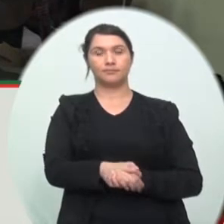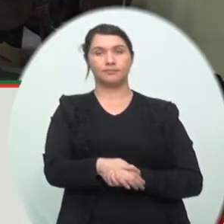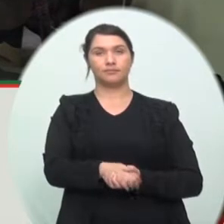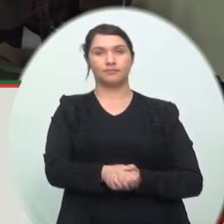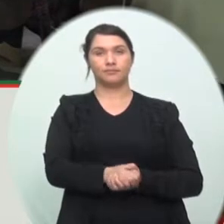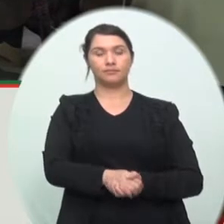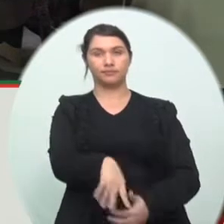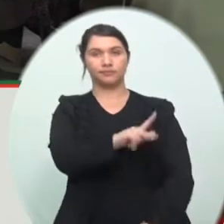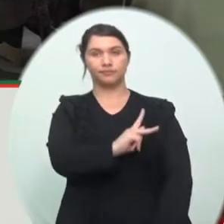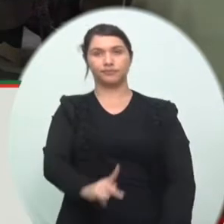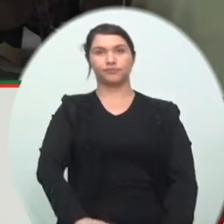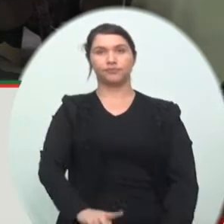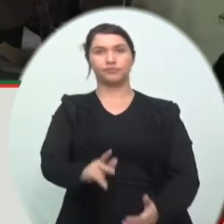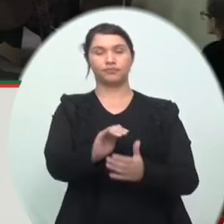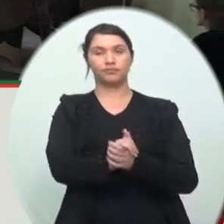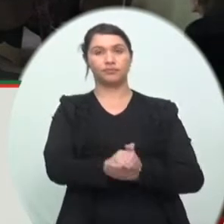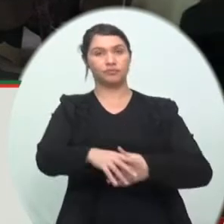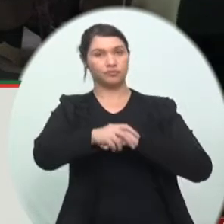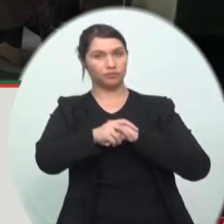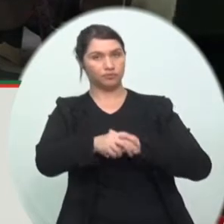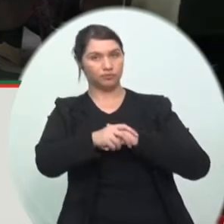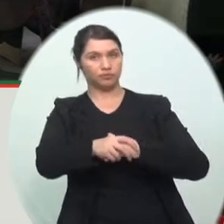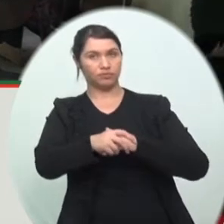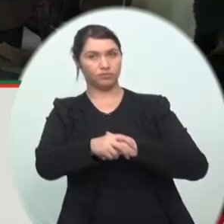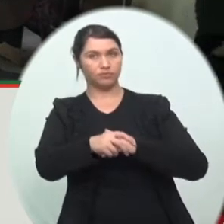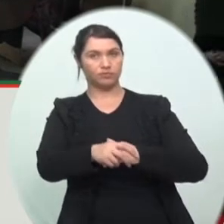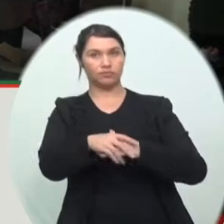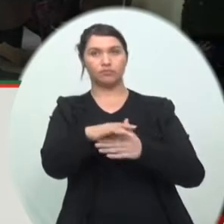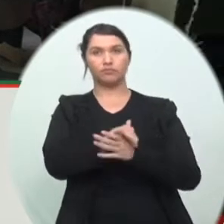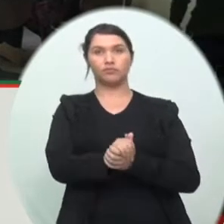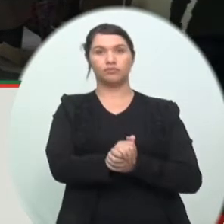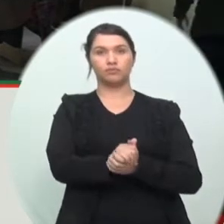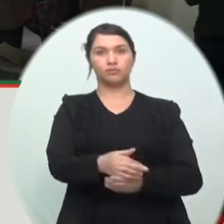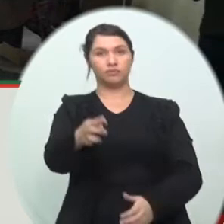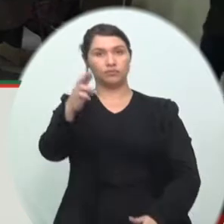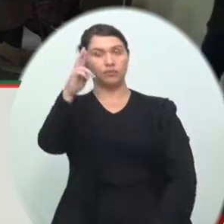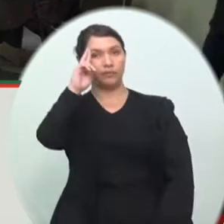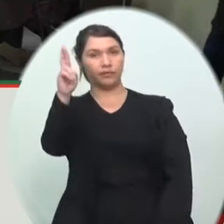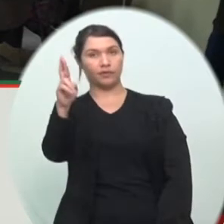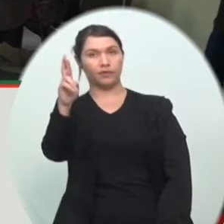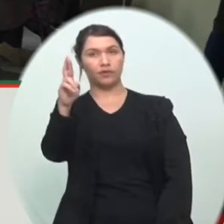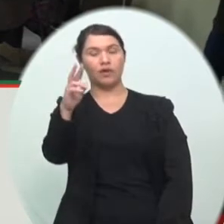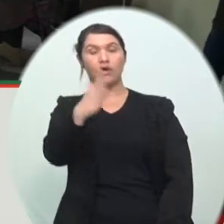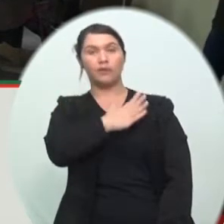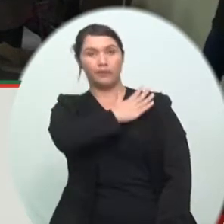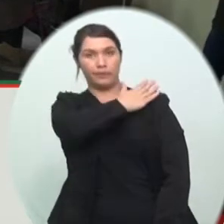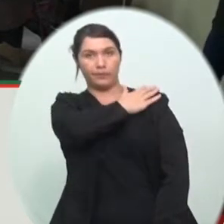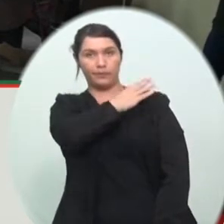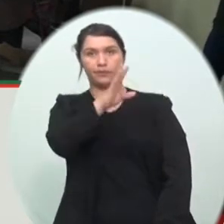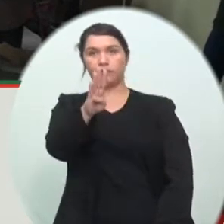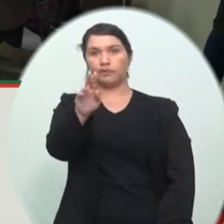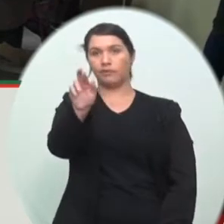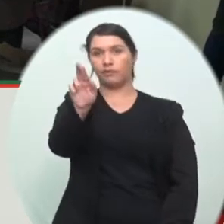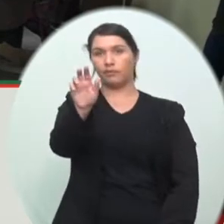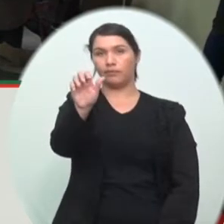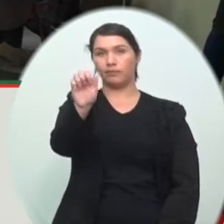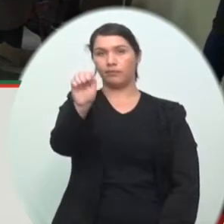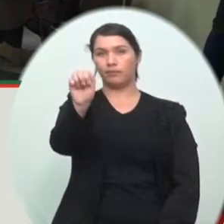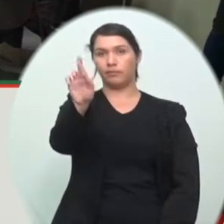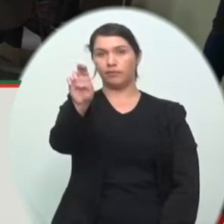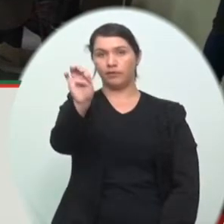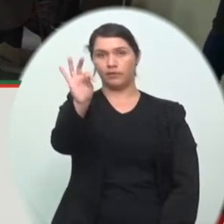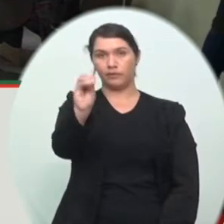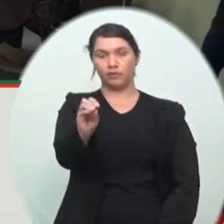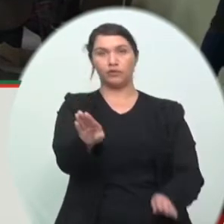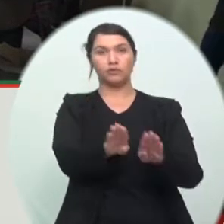Bom, senhor presidente, eu quero cumprimentar então o Coronel Barreto, o nosso homenageado essa noite, Coronel Tenente Coronel